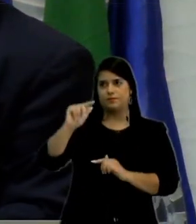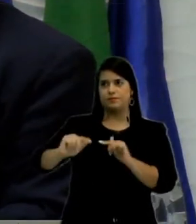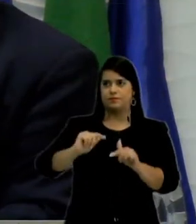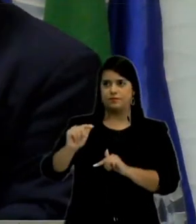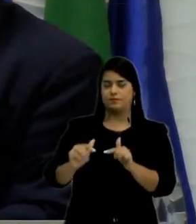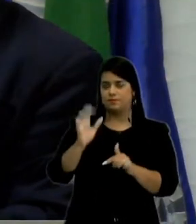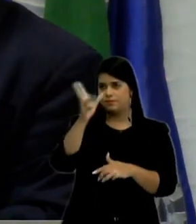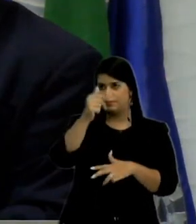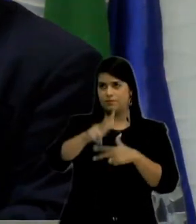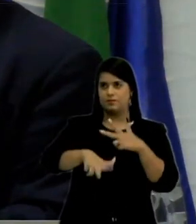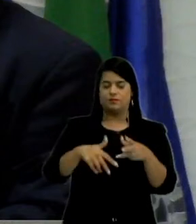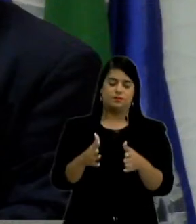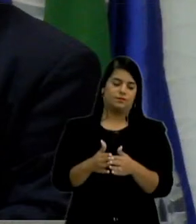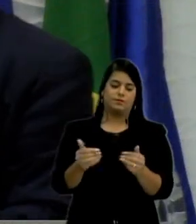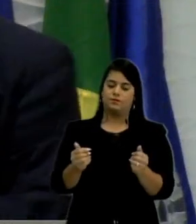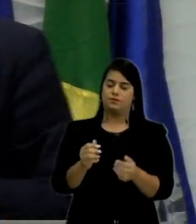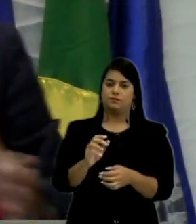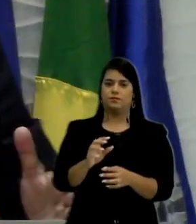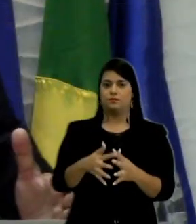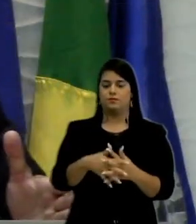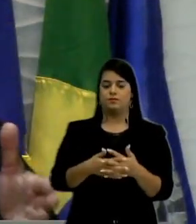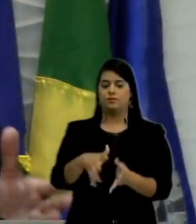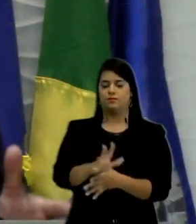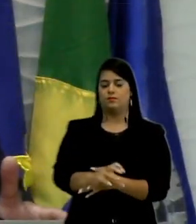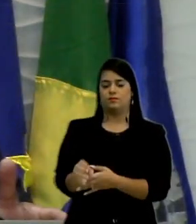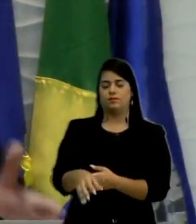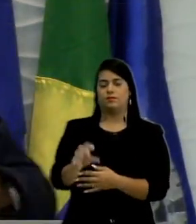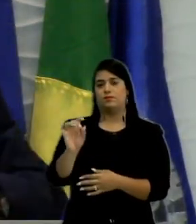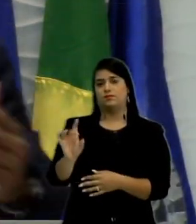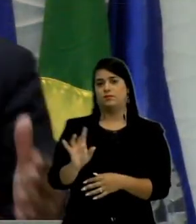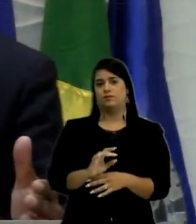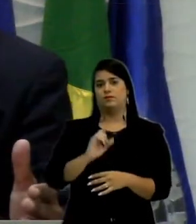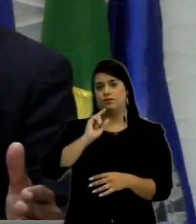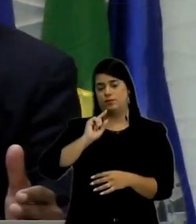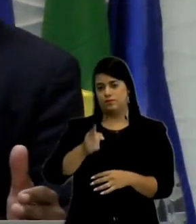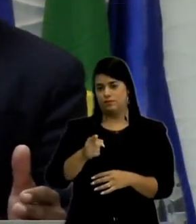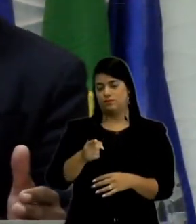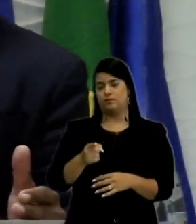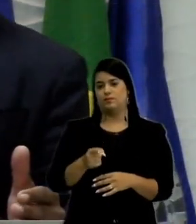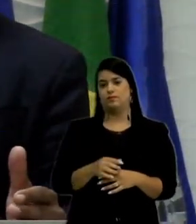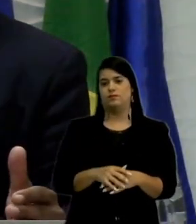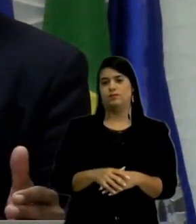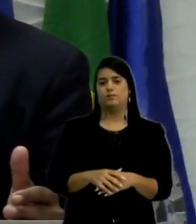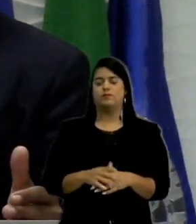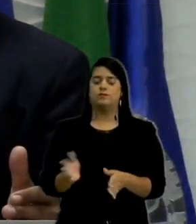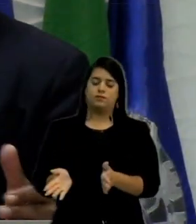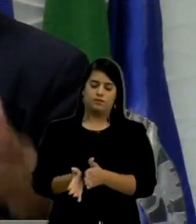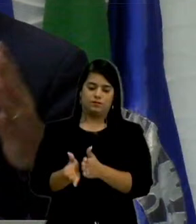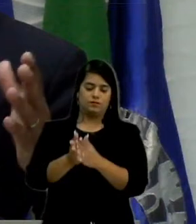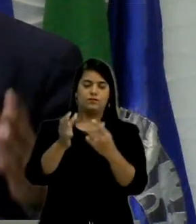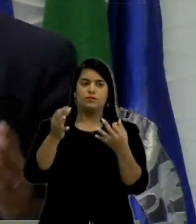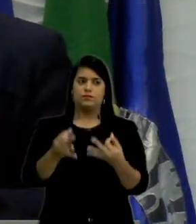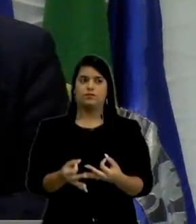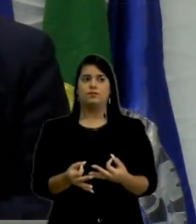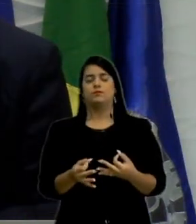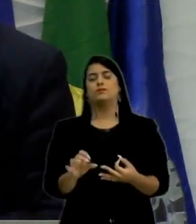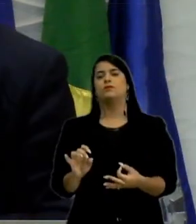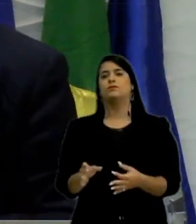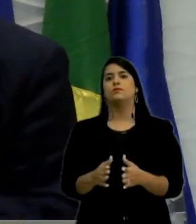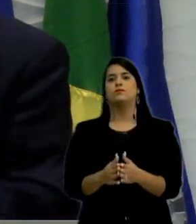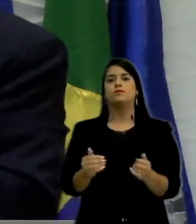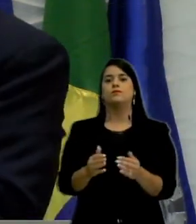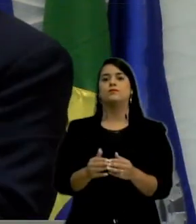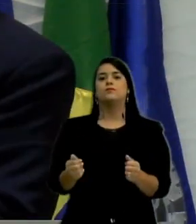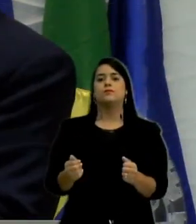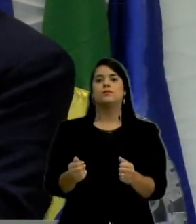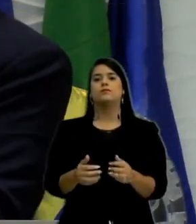Mundo. Ele está pedindo as máquinas. Então, a indicação dele, bem, está de parabéns, que ele só está pedindo as máquinas